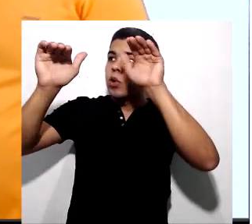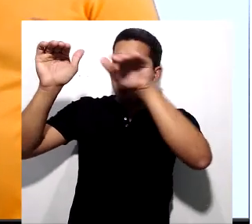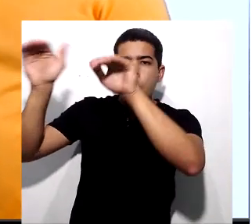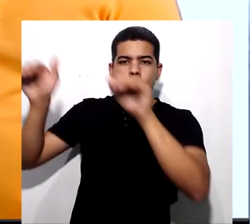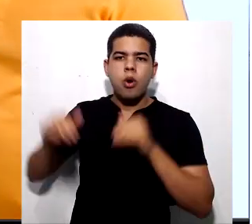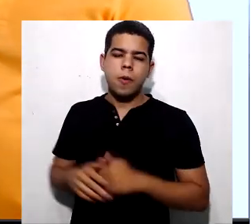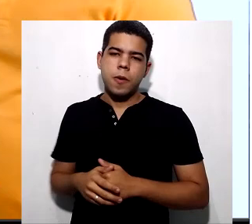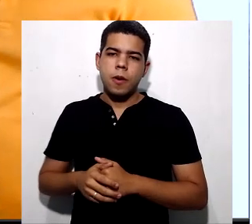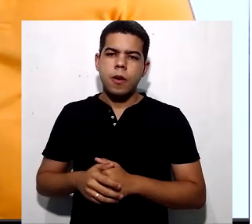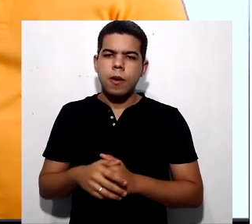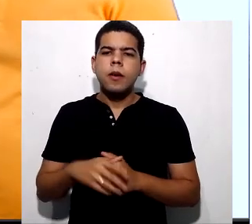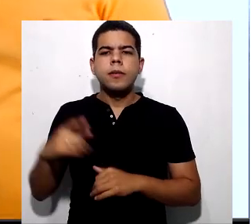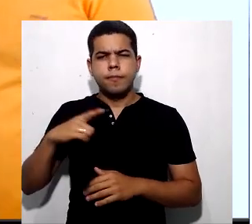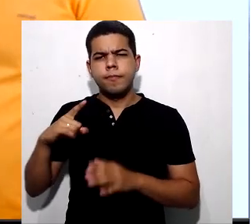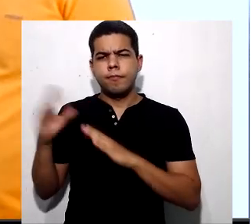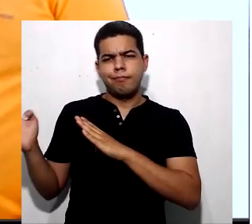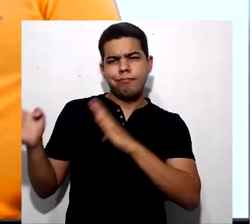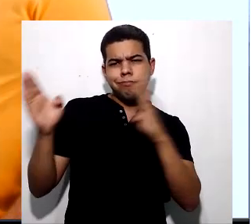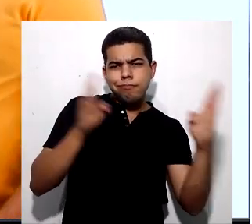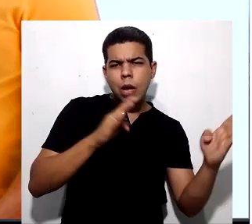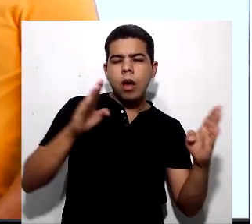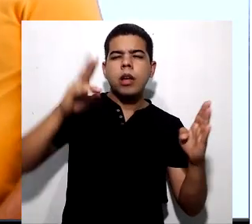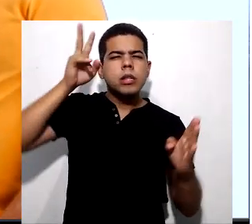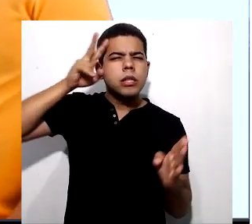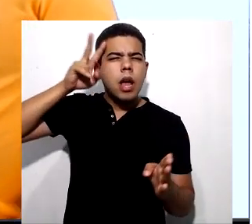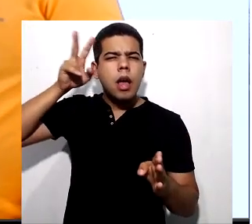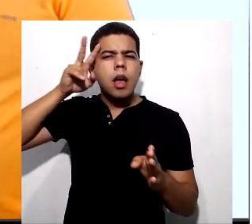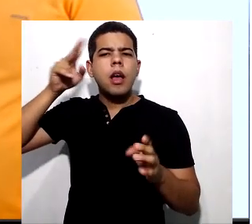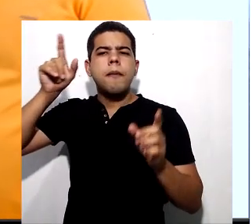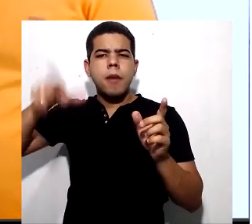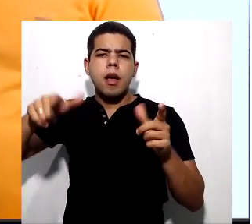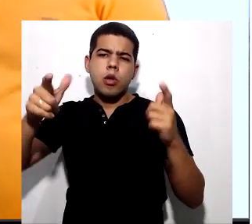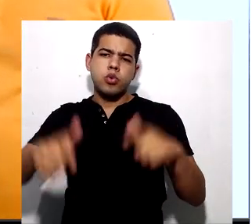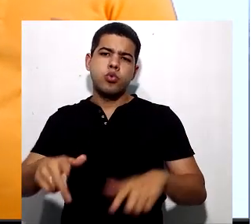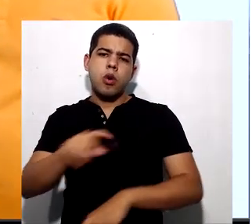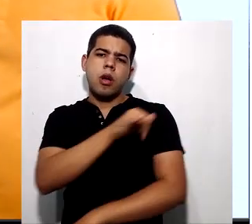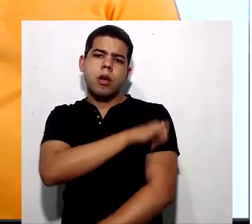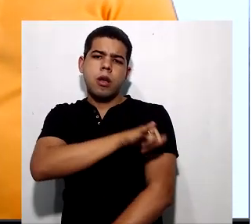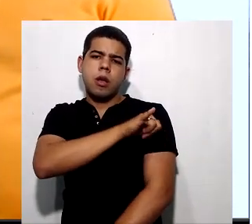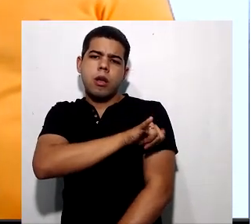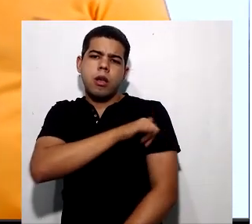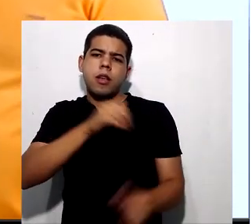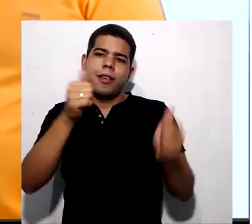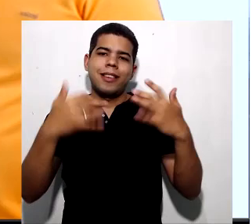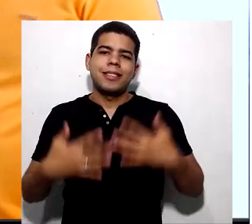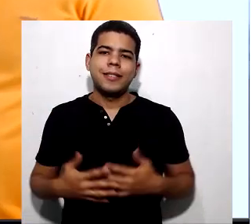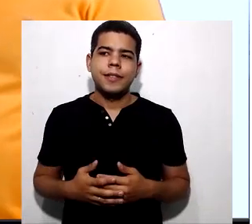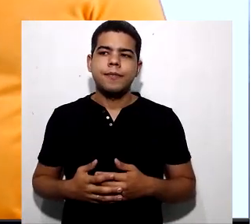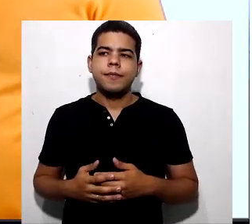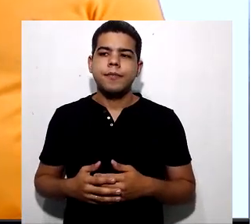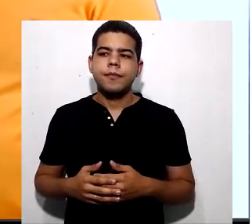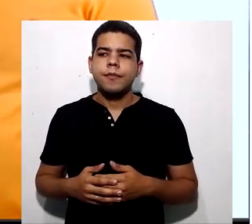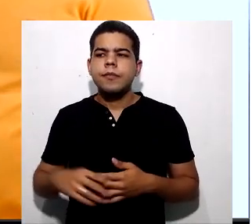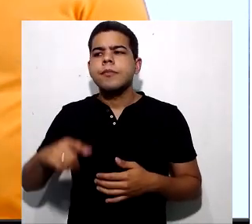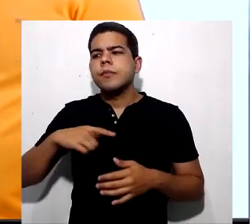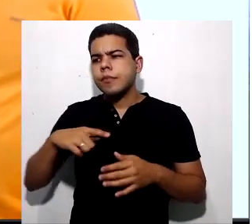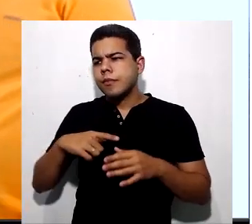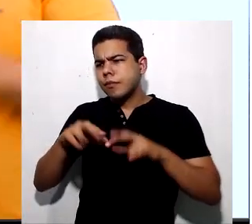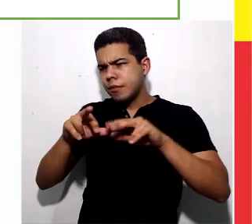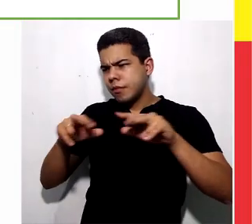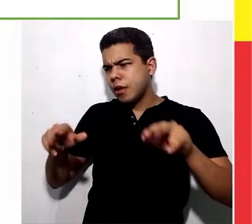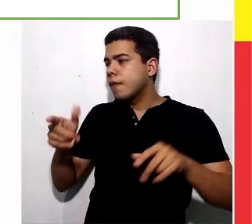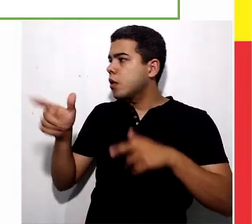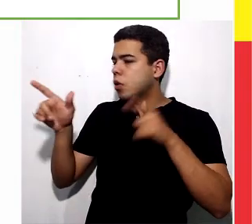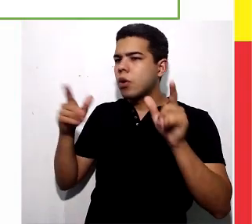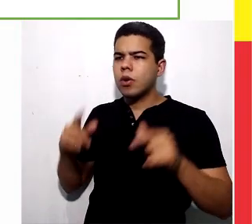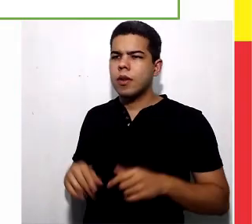de Janeiro. Certo? Exatamente. Começa assim, ela se passa boa parte no Rio. Então você vai encontrar isso aqui. E nós temos outros personagens da obra.